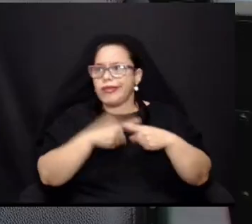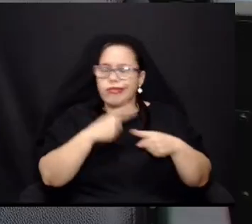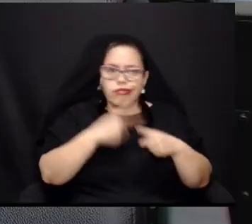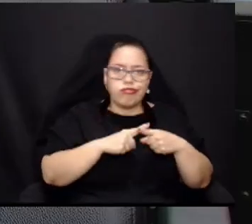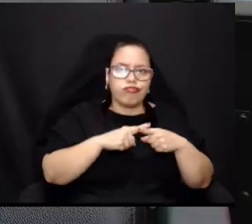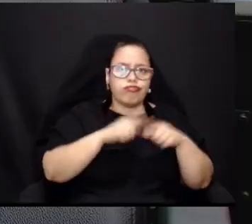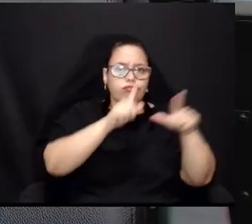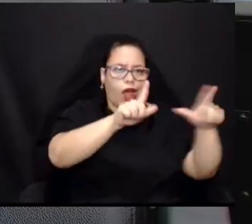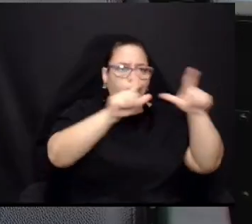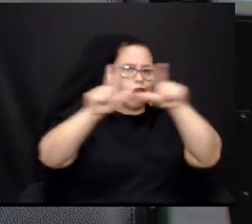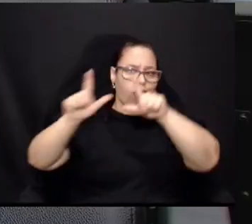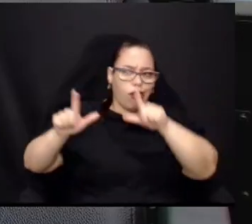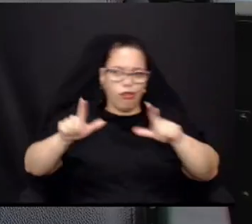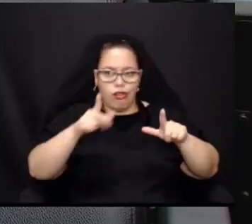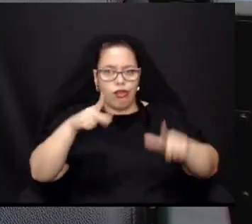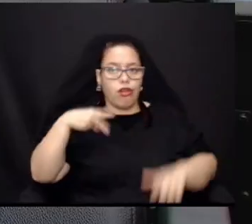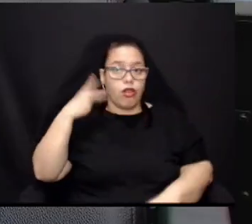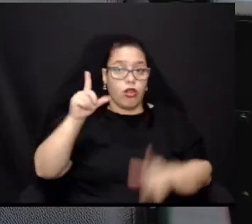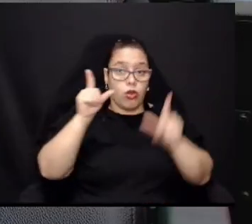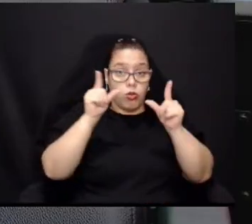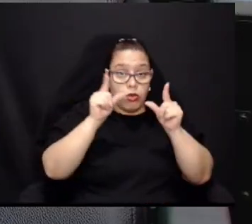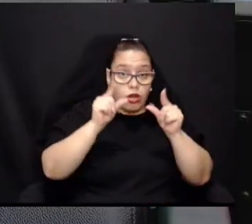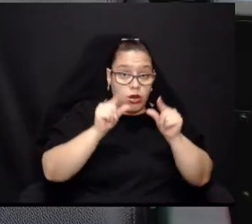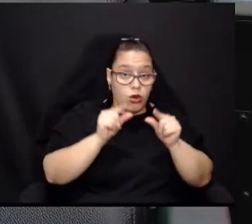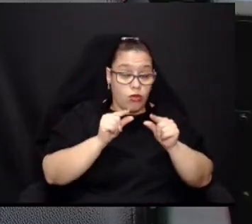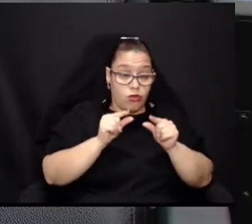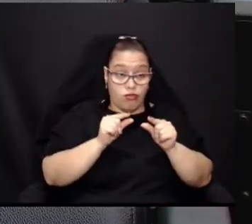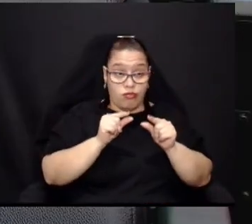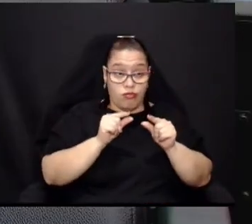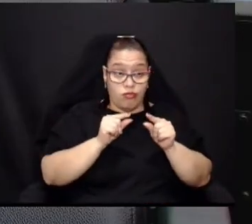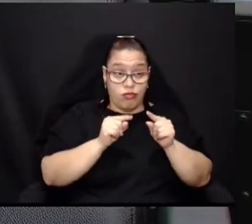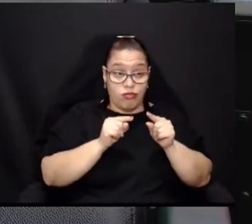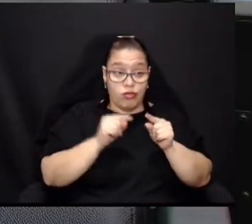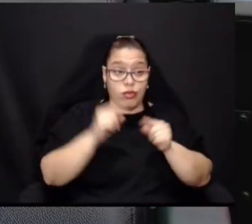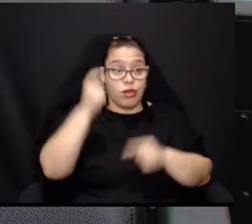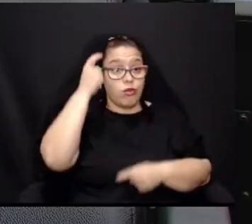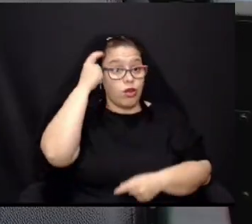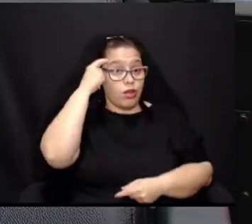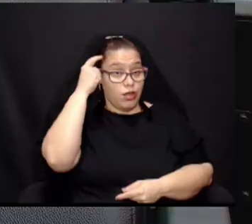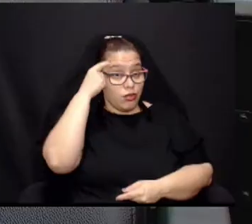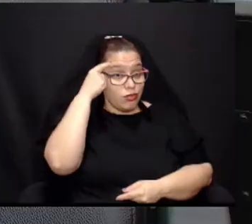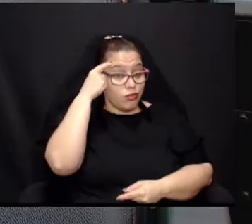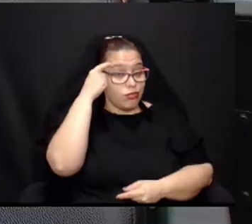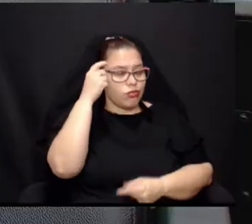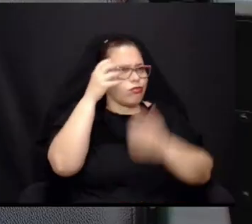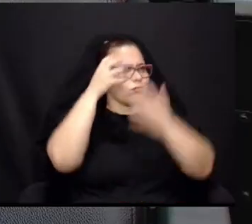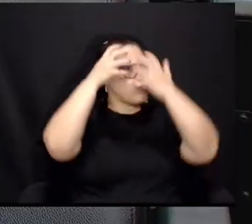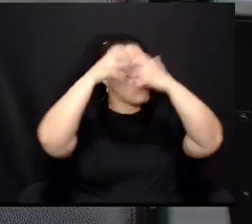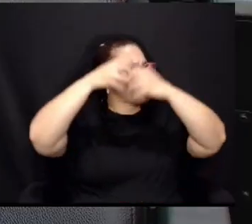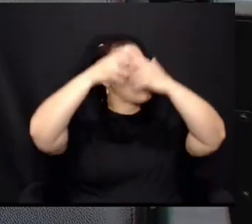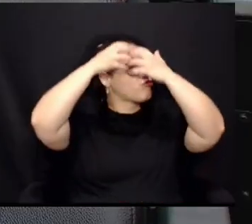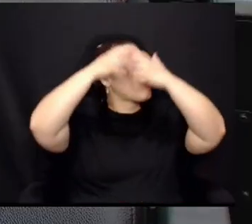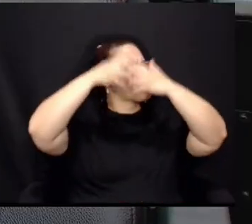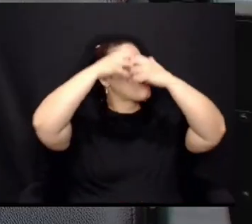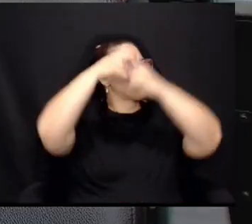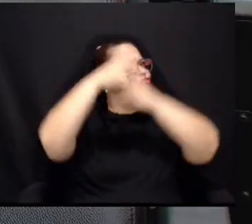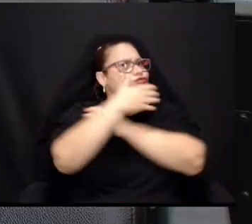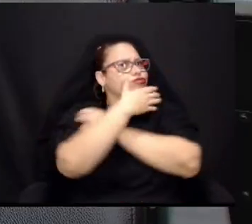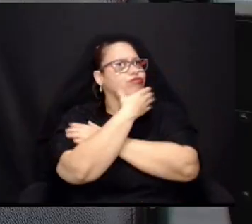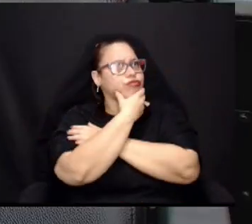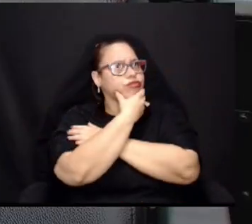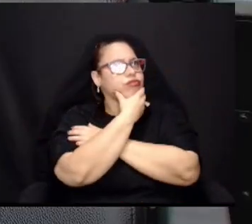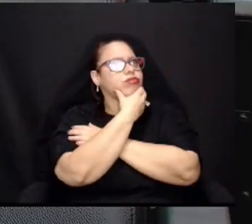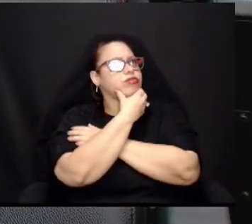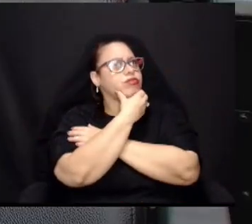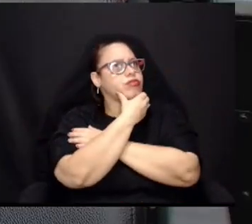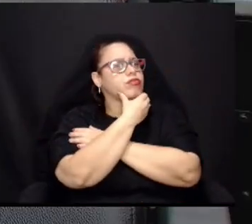vereadoras é um pouquinho menor? A gente vai fazendo eles pensarem também, refletirem sobre algumas coisas, para que eles entendam que